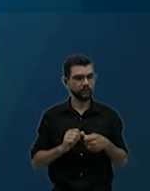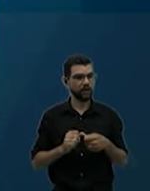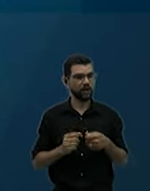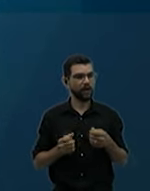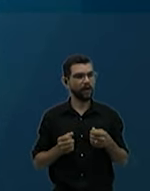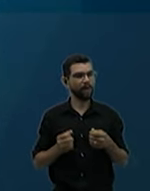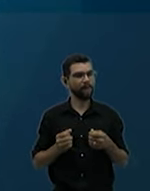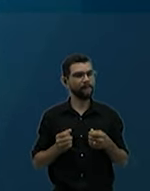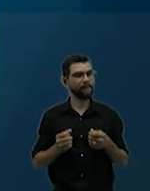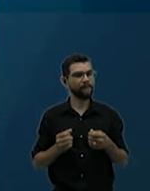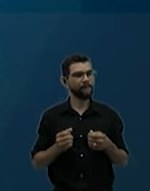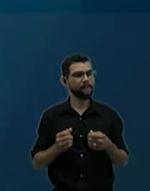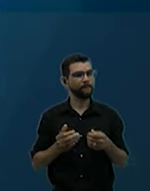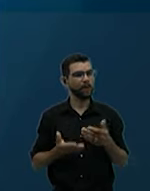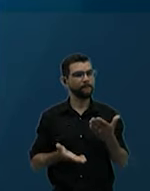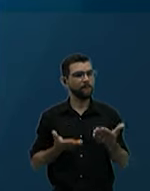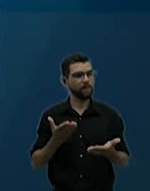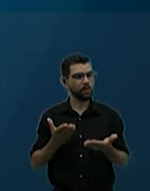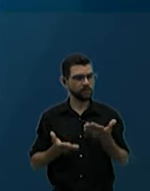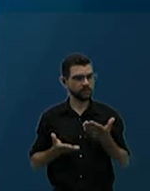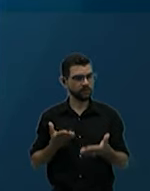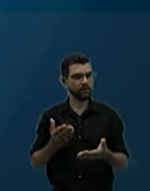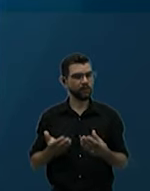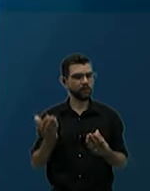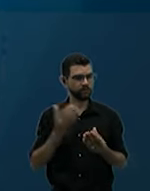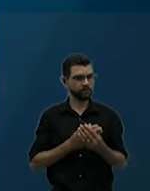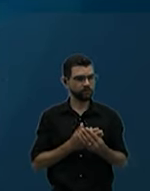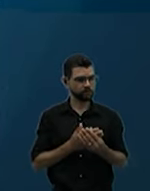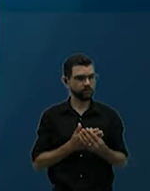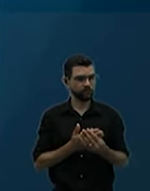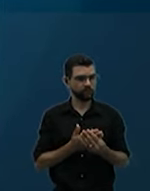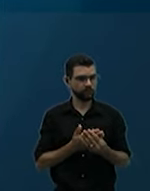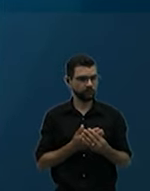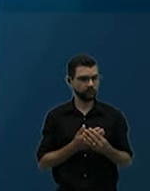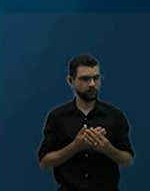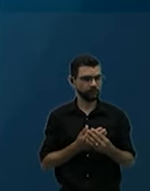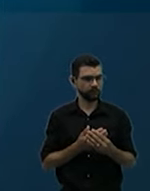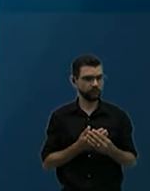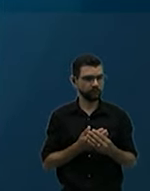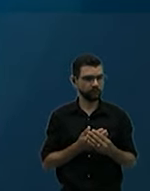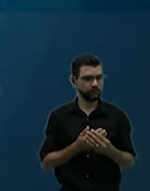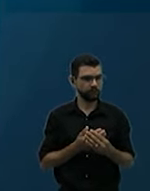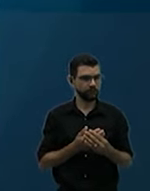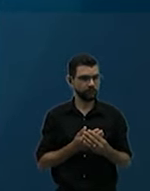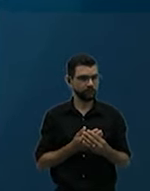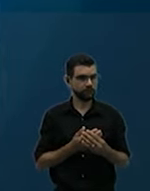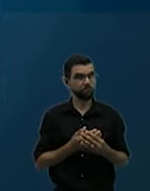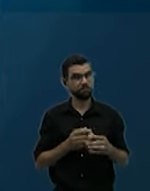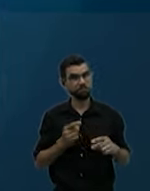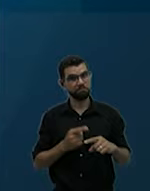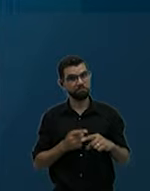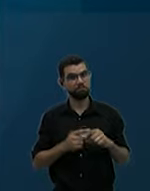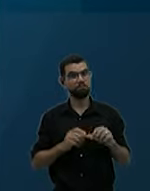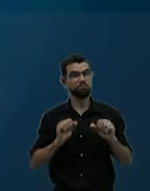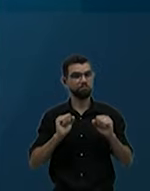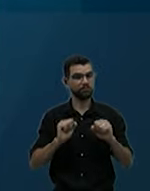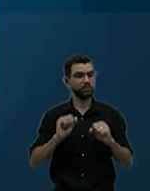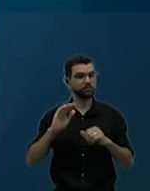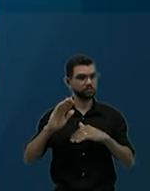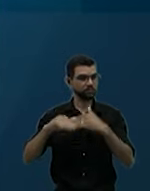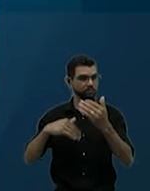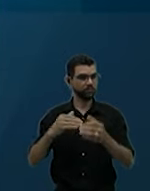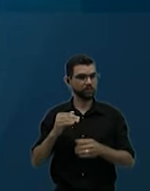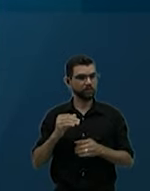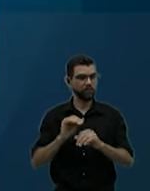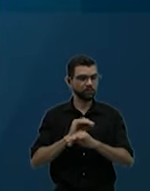portanto, assim fica. Caso haja qualquer esclarecimento, estou à disposição, e, principalmente,